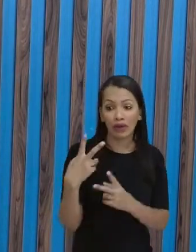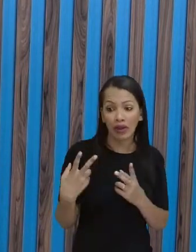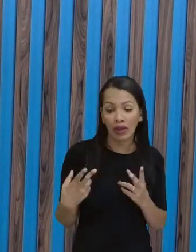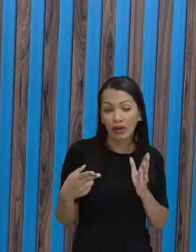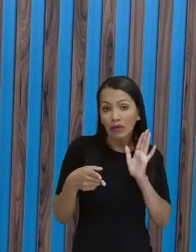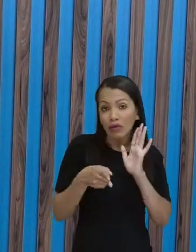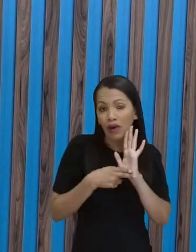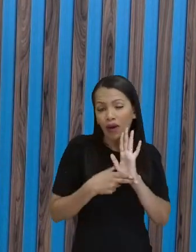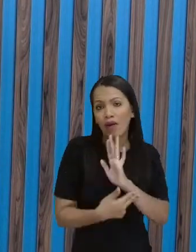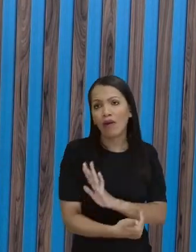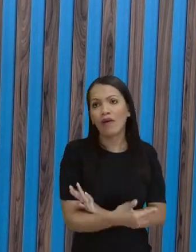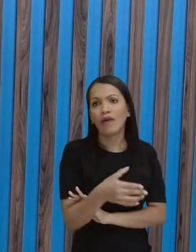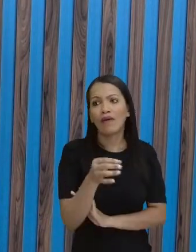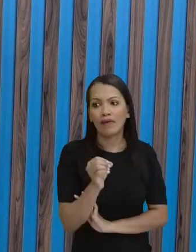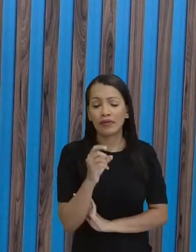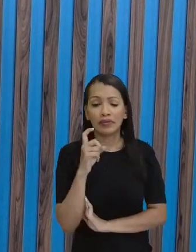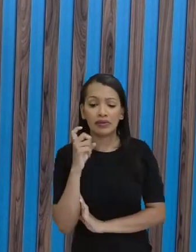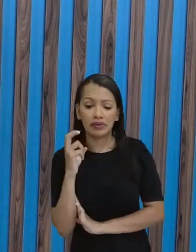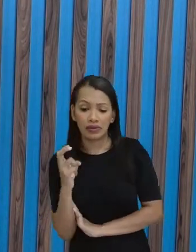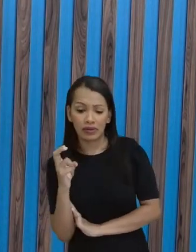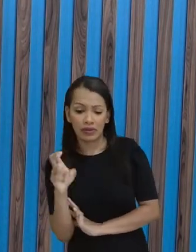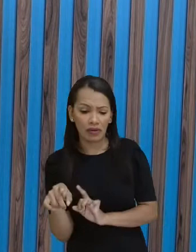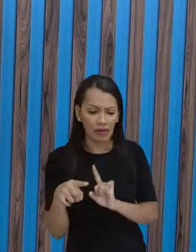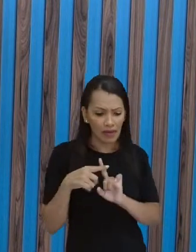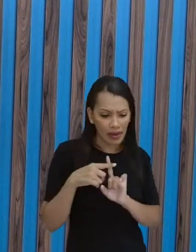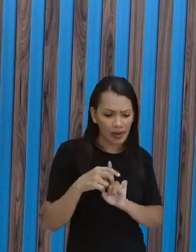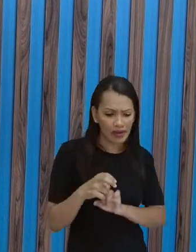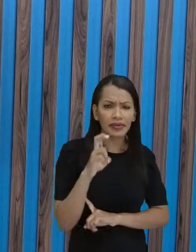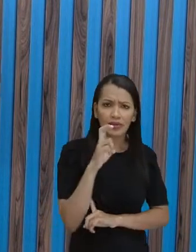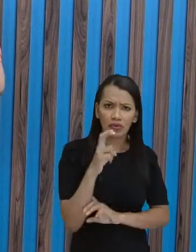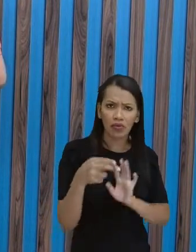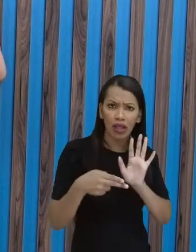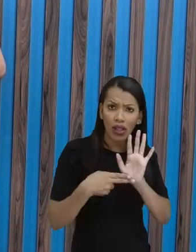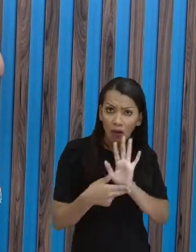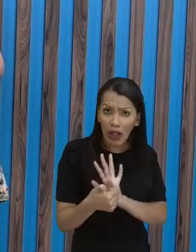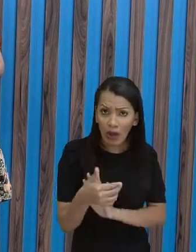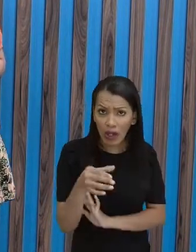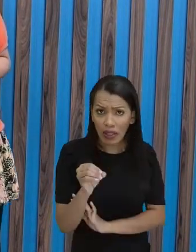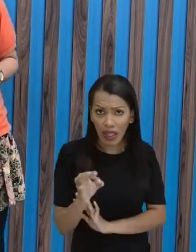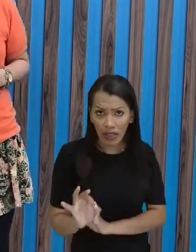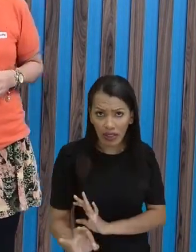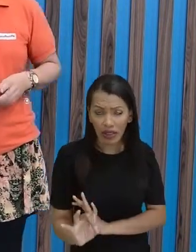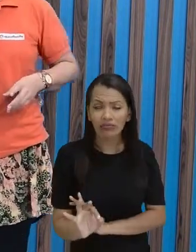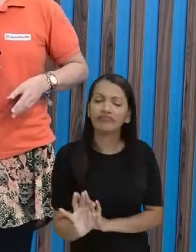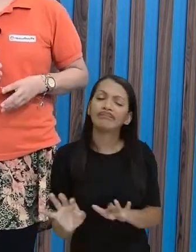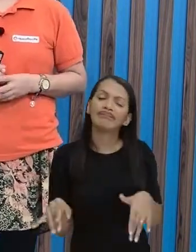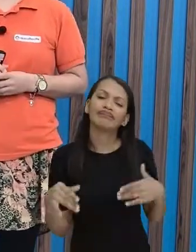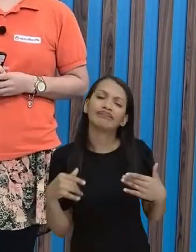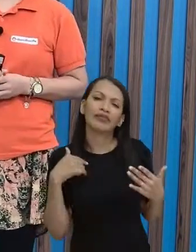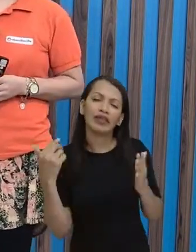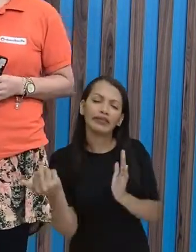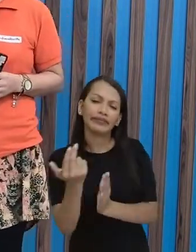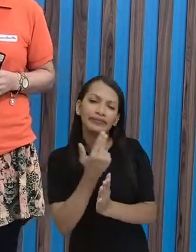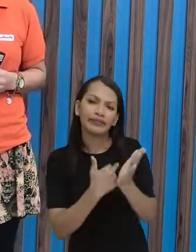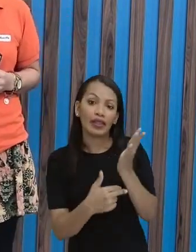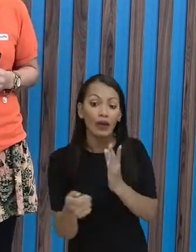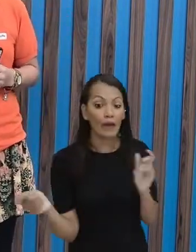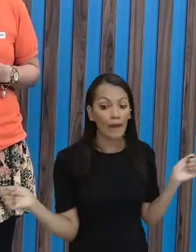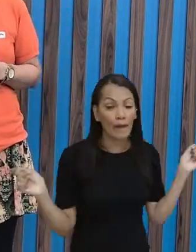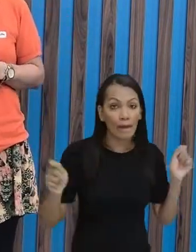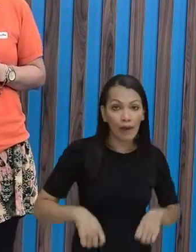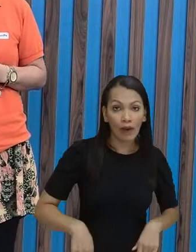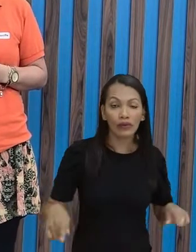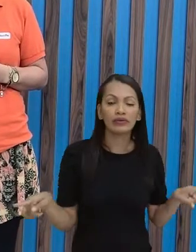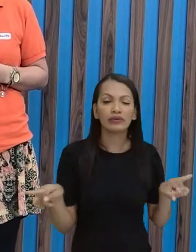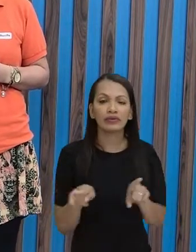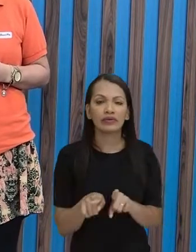Aqui, 5 mais 5 igual a 10, tá certo? Então, o desenho, ele pode fazer parte mesmo